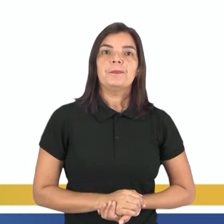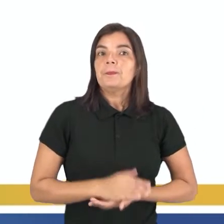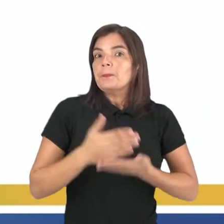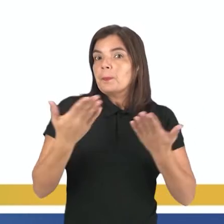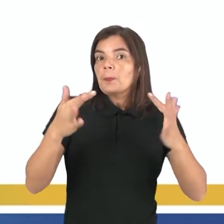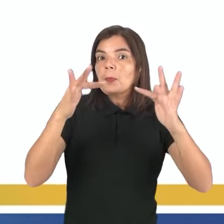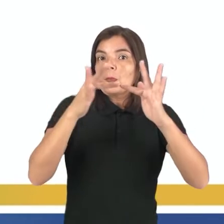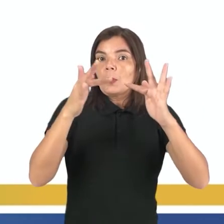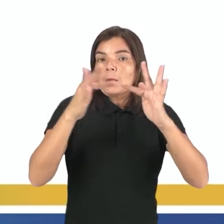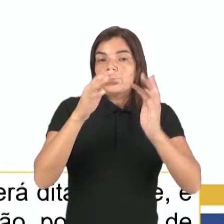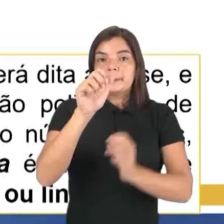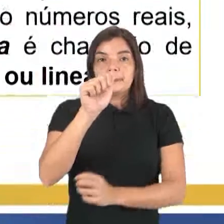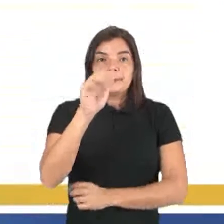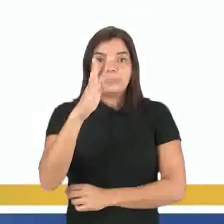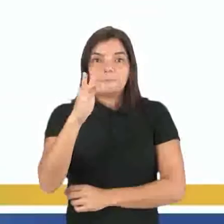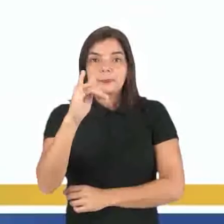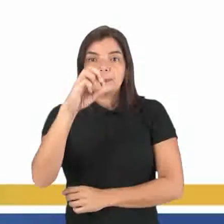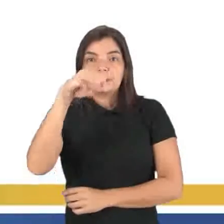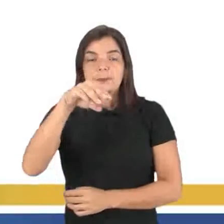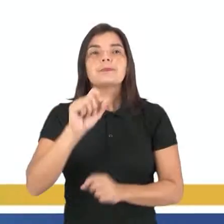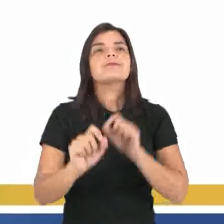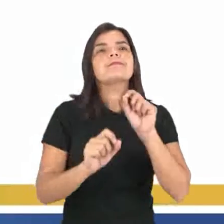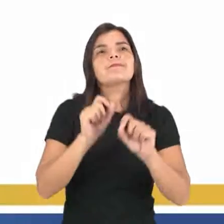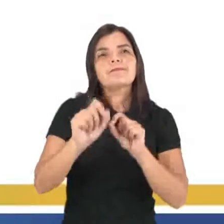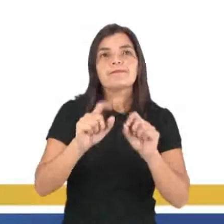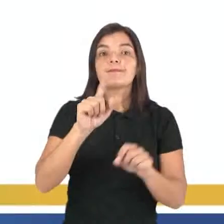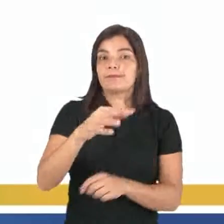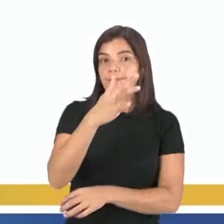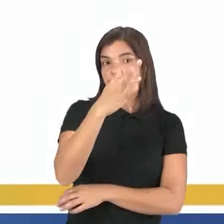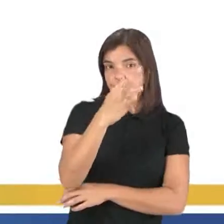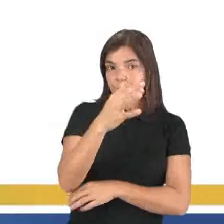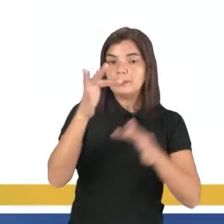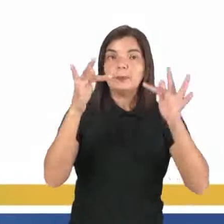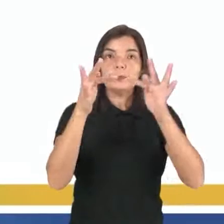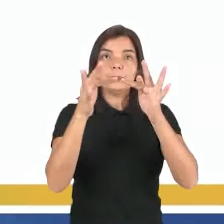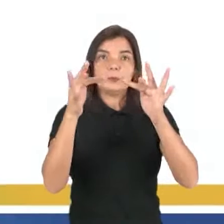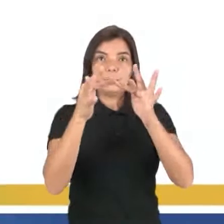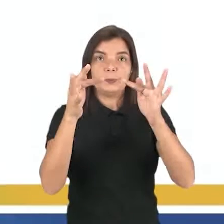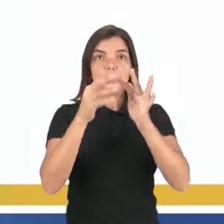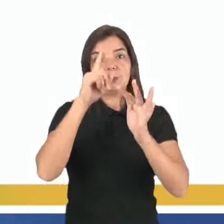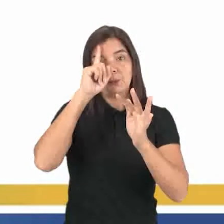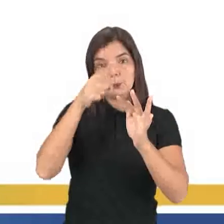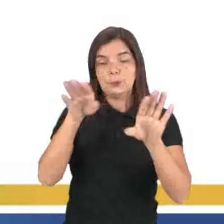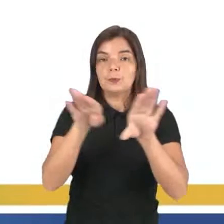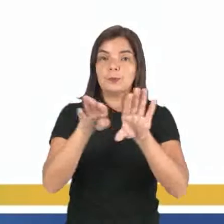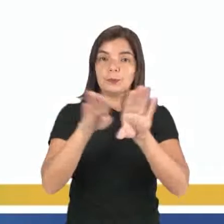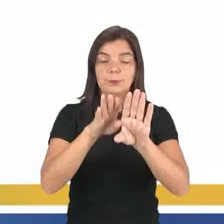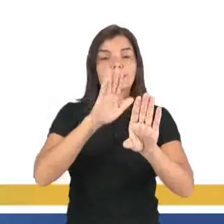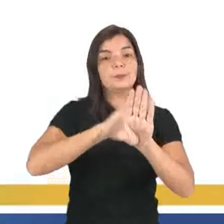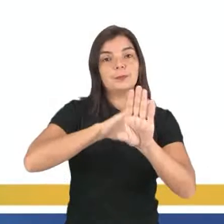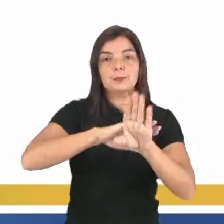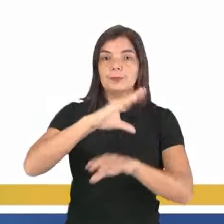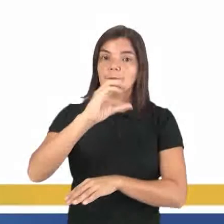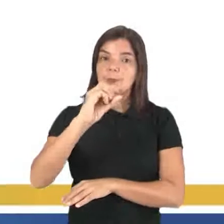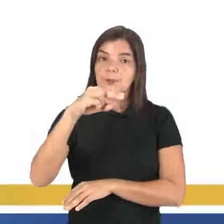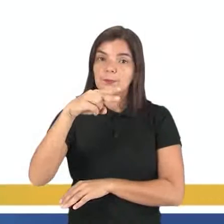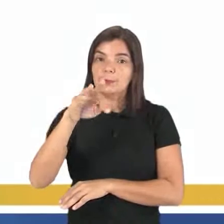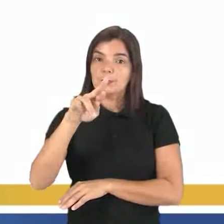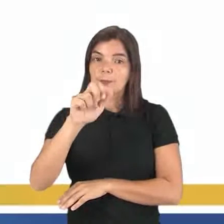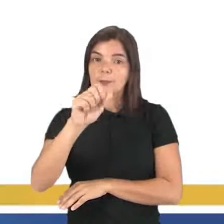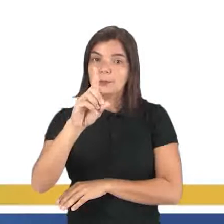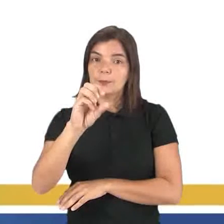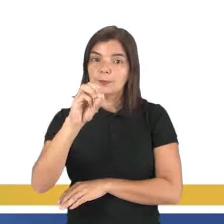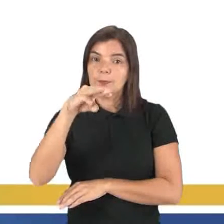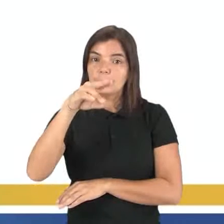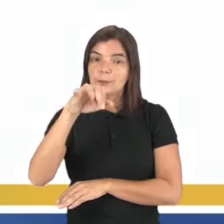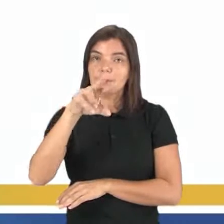Então, função afim. Sendo f uma função com domínio e contradomínio reais, f